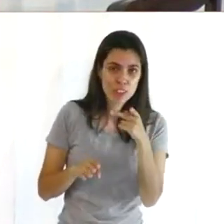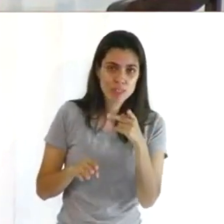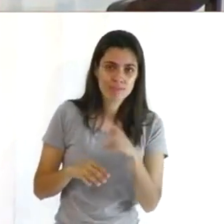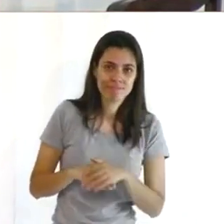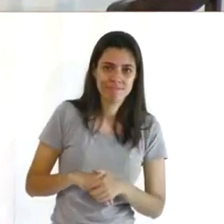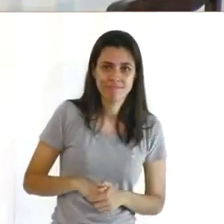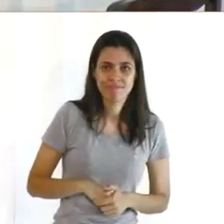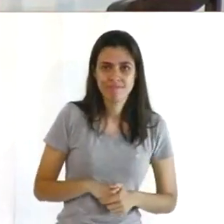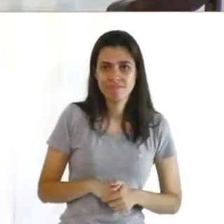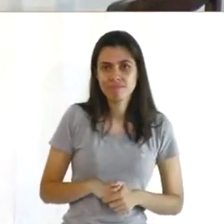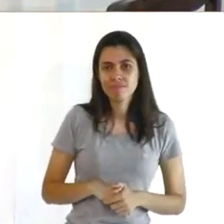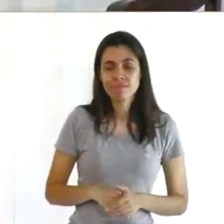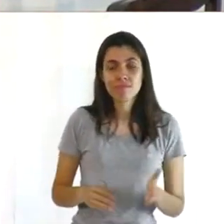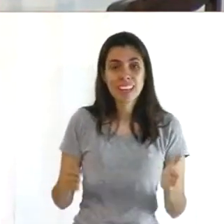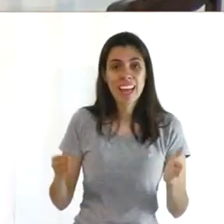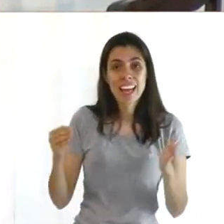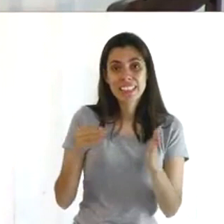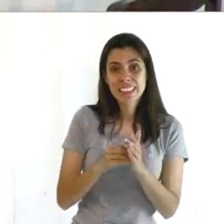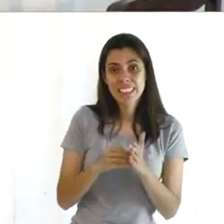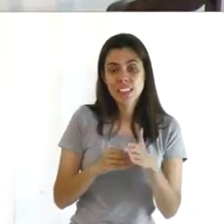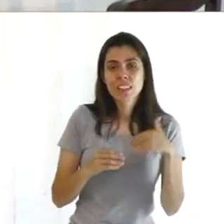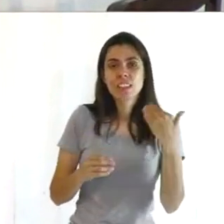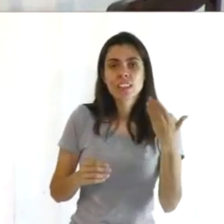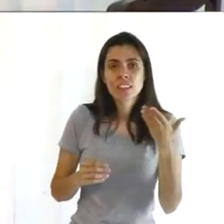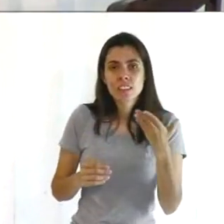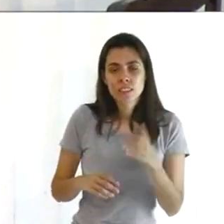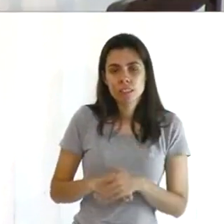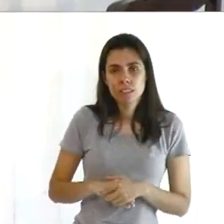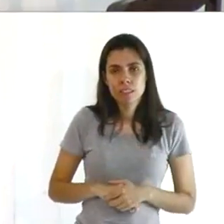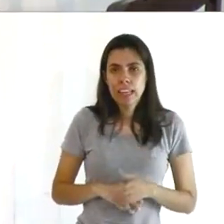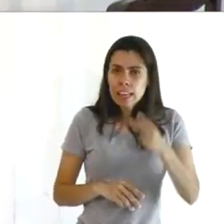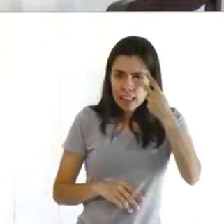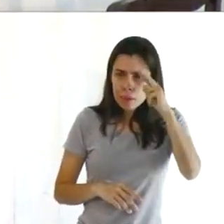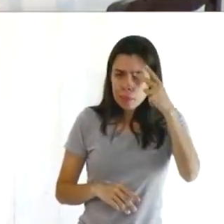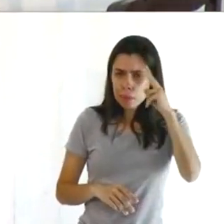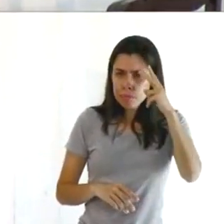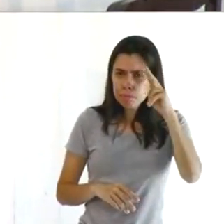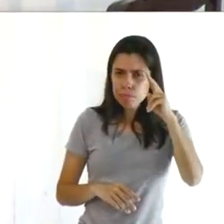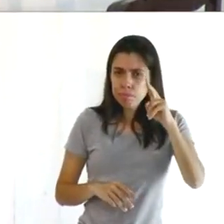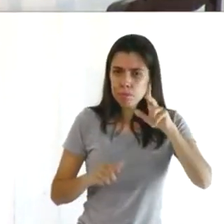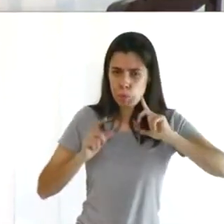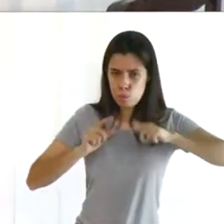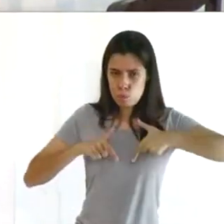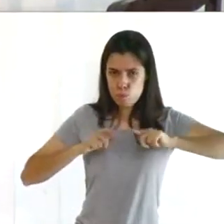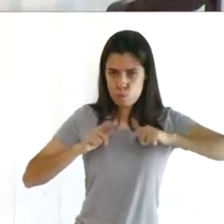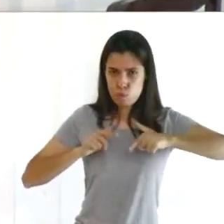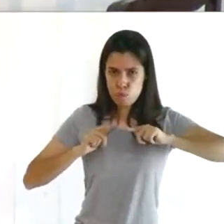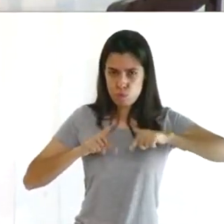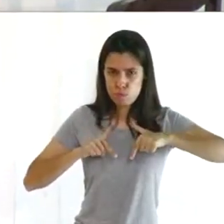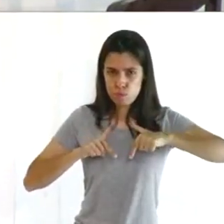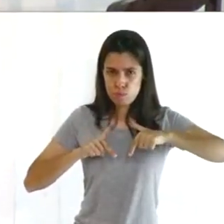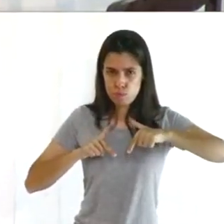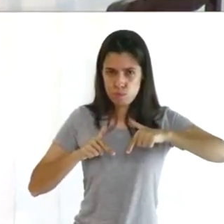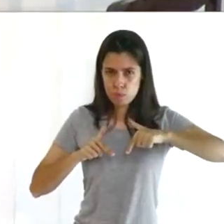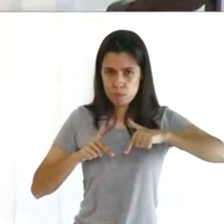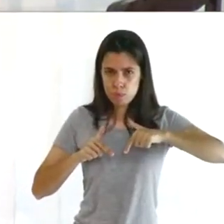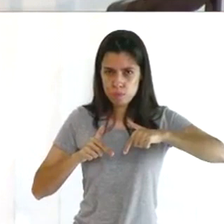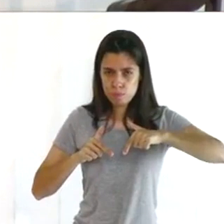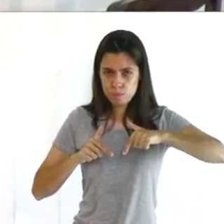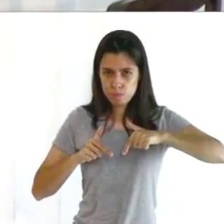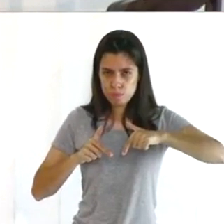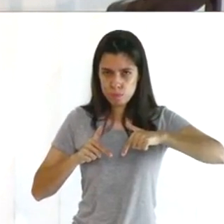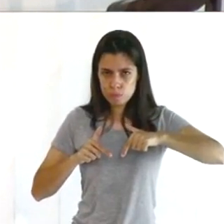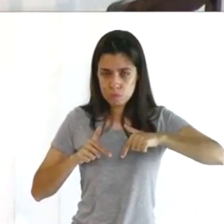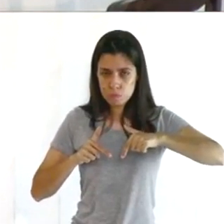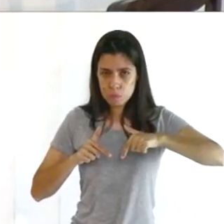depois daquela experiência lá dos espias, e que teve aquele momento em que o povo se rebelou, Deus chamou Moisés e falou assim: